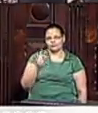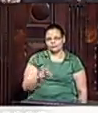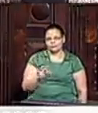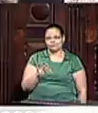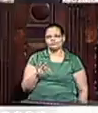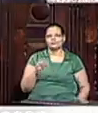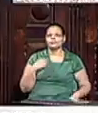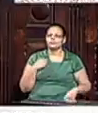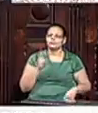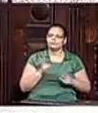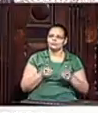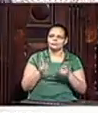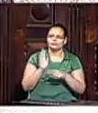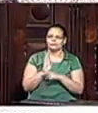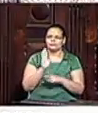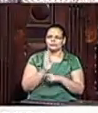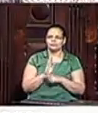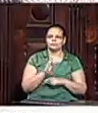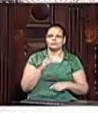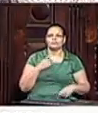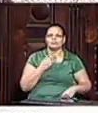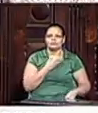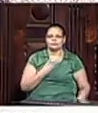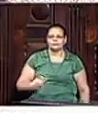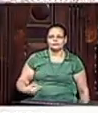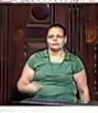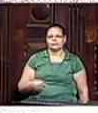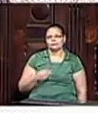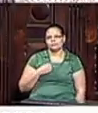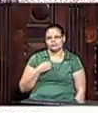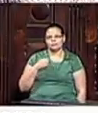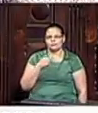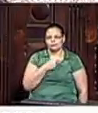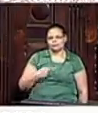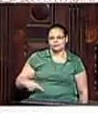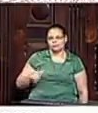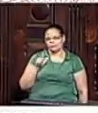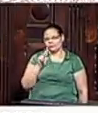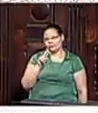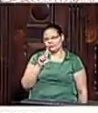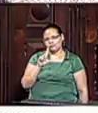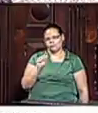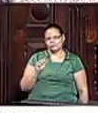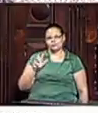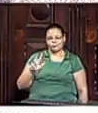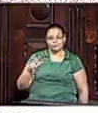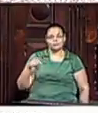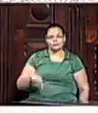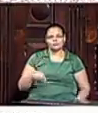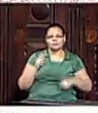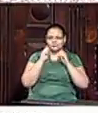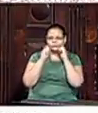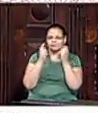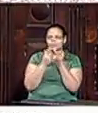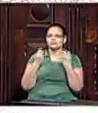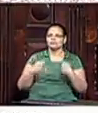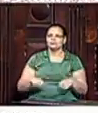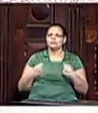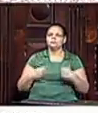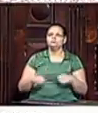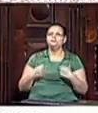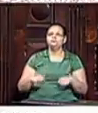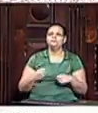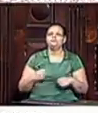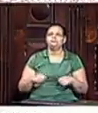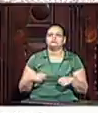e sempre defendi o governo do presidente Lula. Mas quero dizer que essa casa precisa, sim, ter uma manifestação pública,